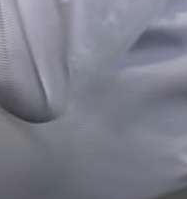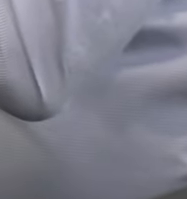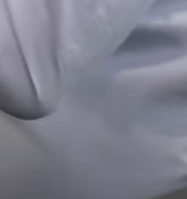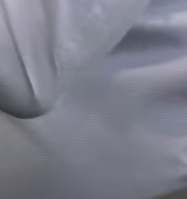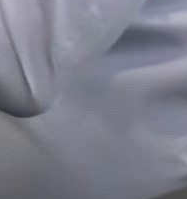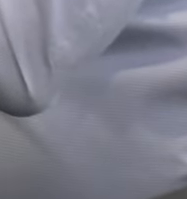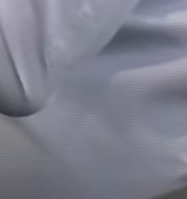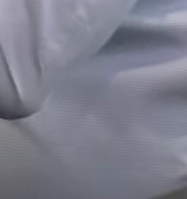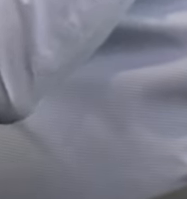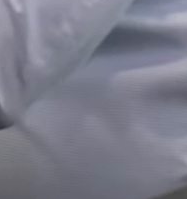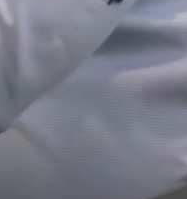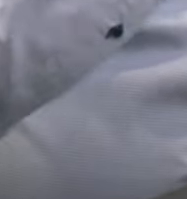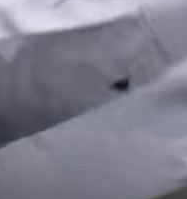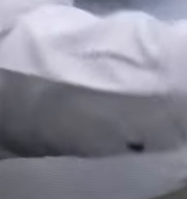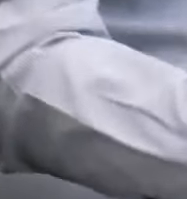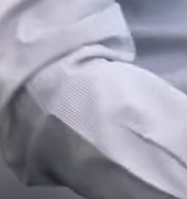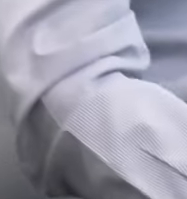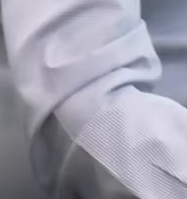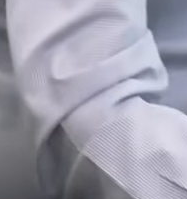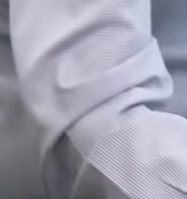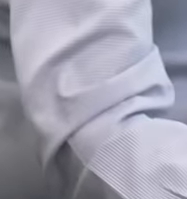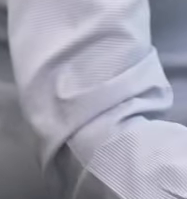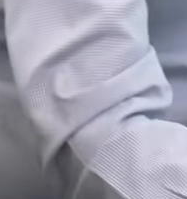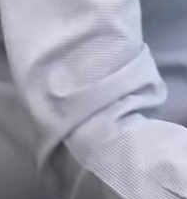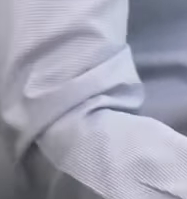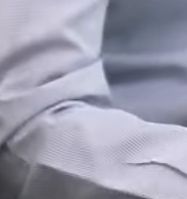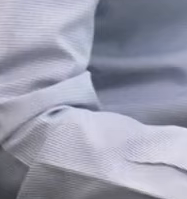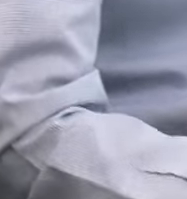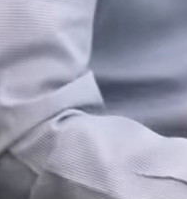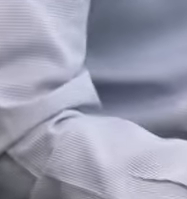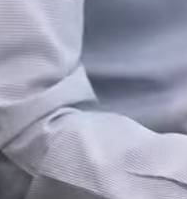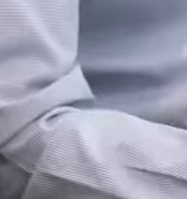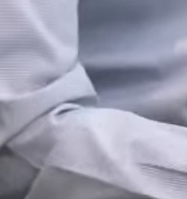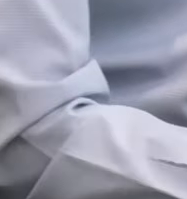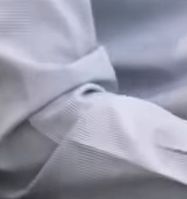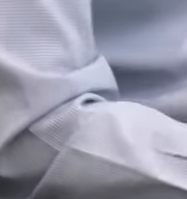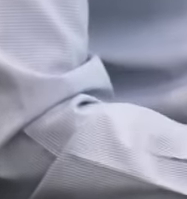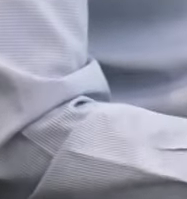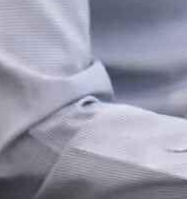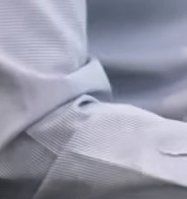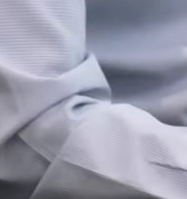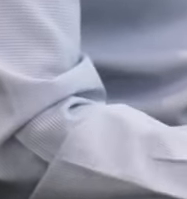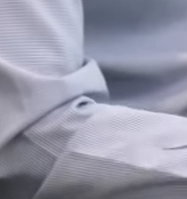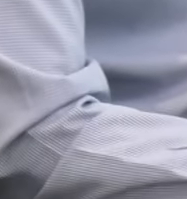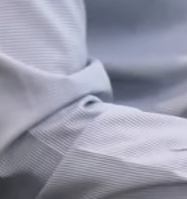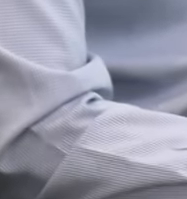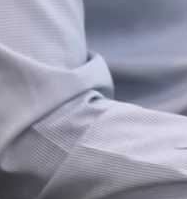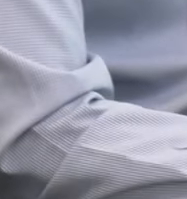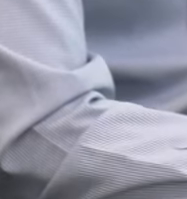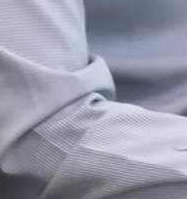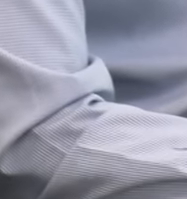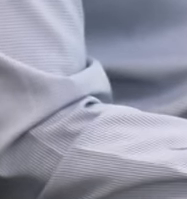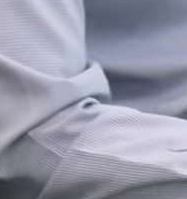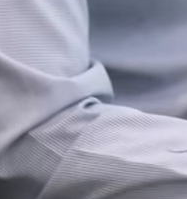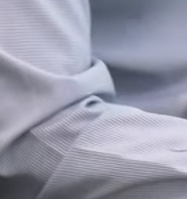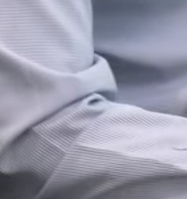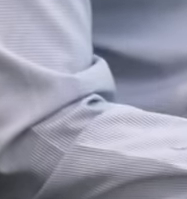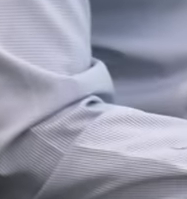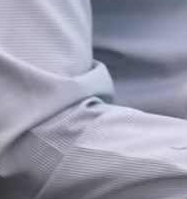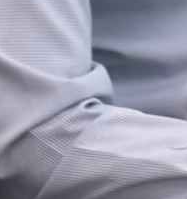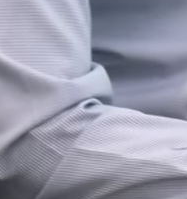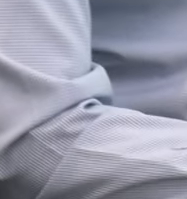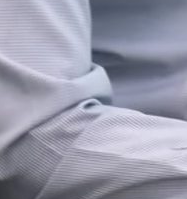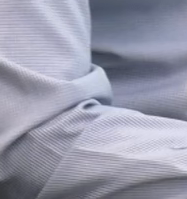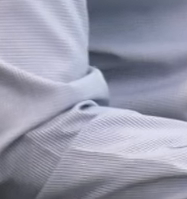com os eventos ocorridos no final de semana de 17 e 18, e aí me permitindo citar aqui um exemplo